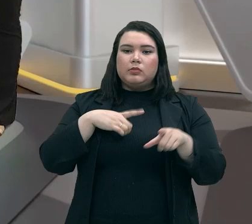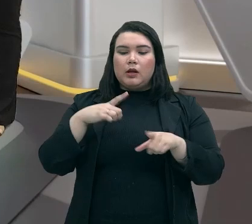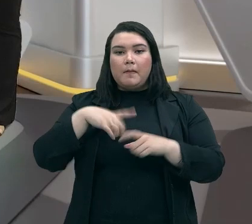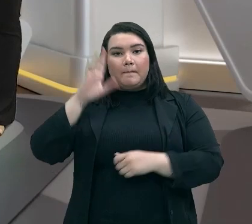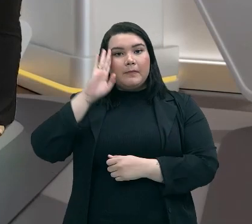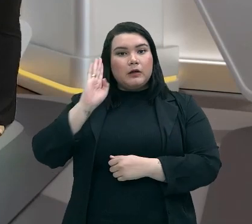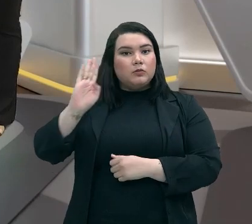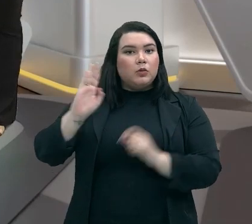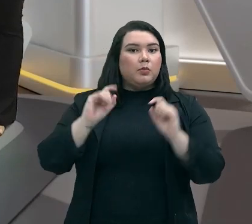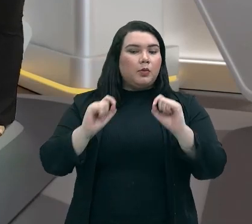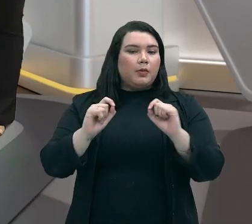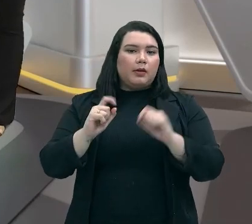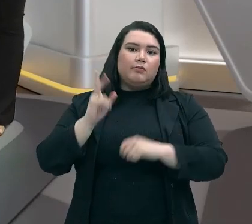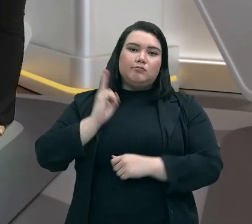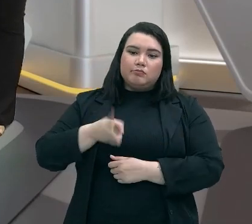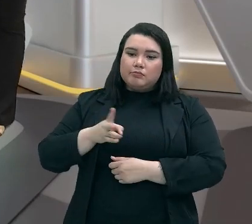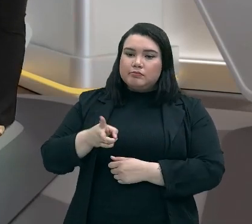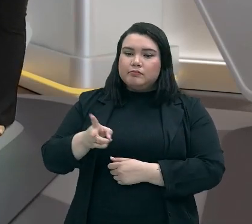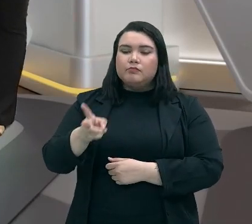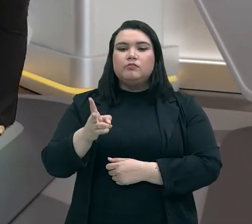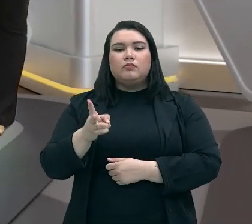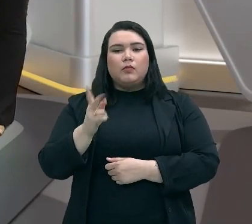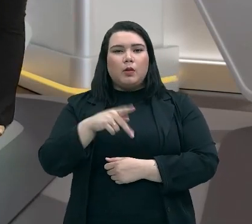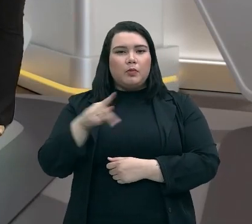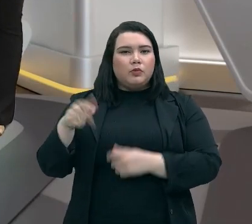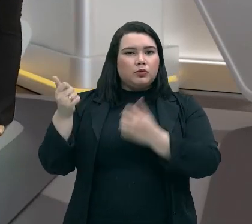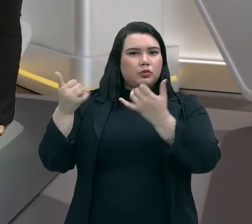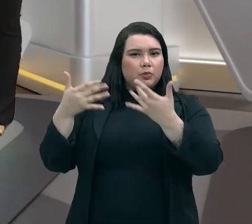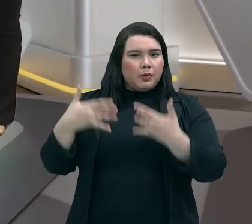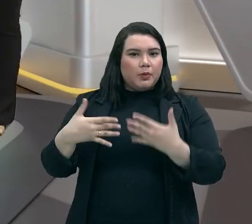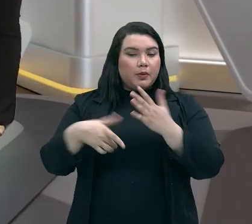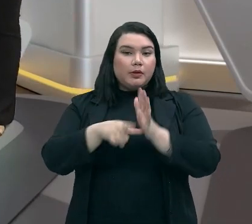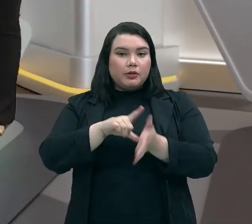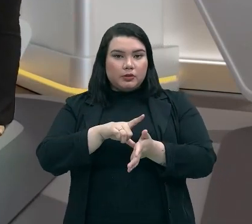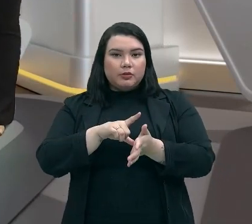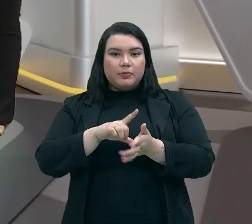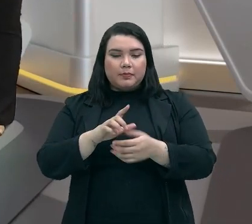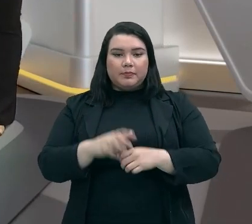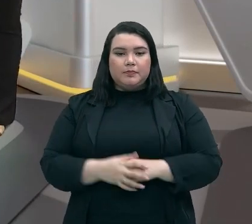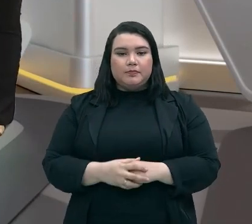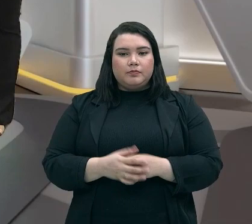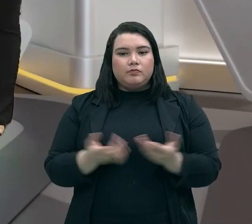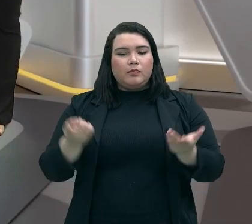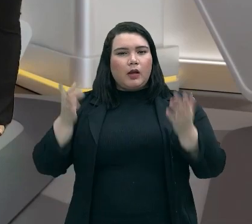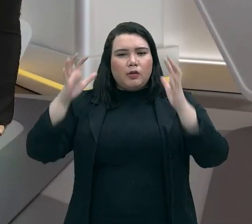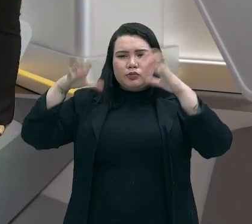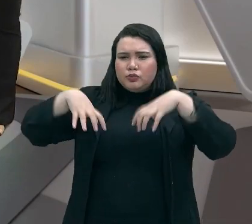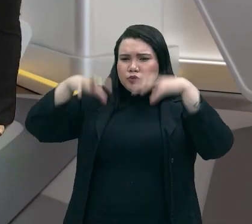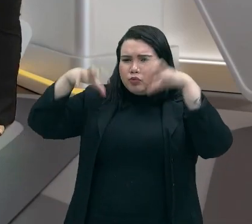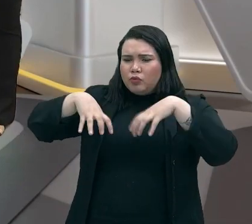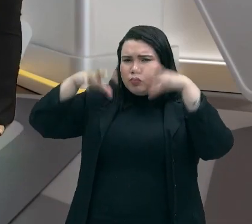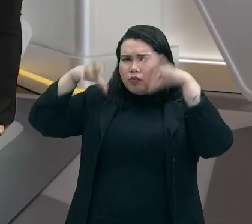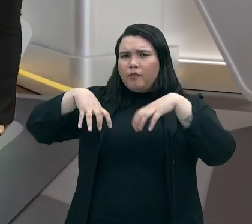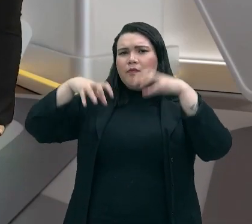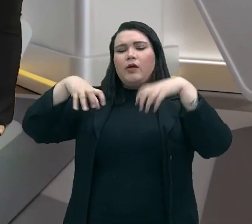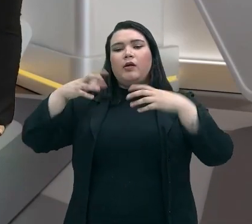por conta dessa constância que a professora Yara falou aí. Então, são chuvas muito